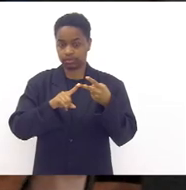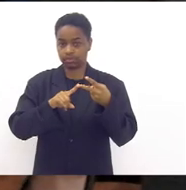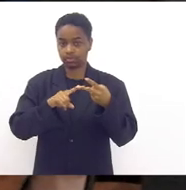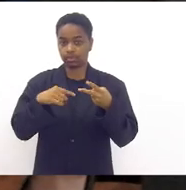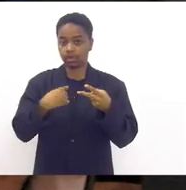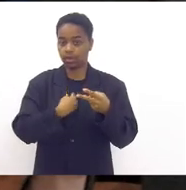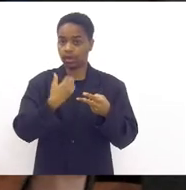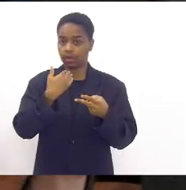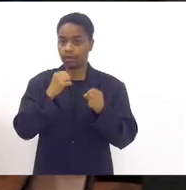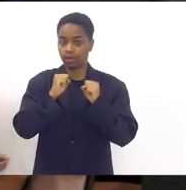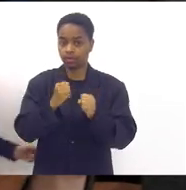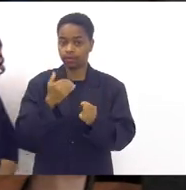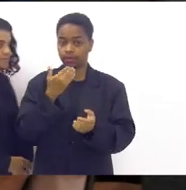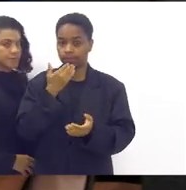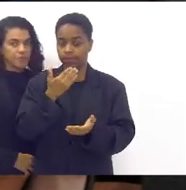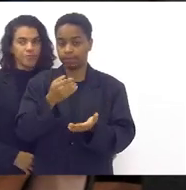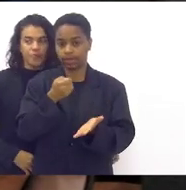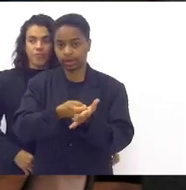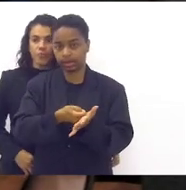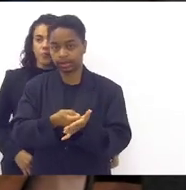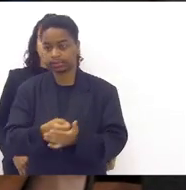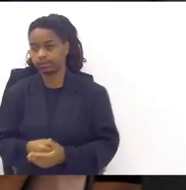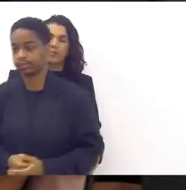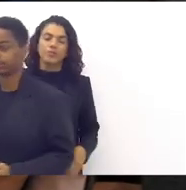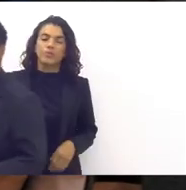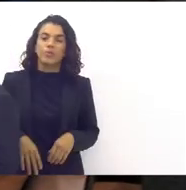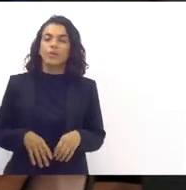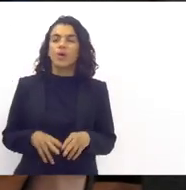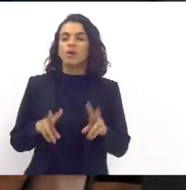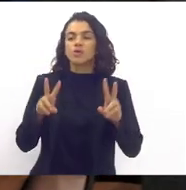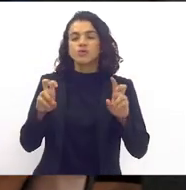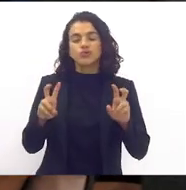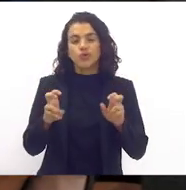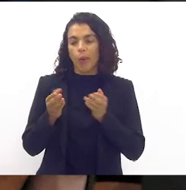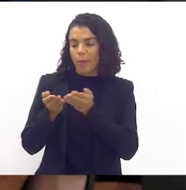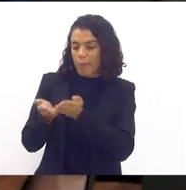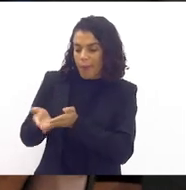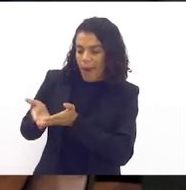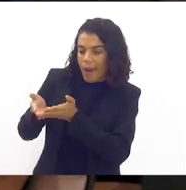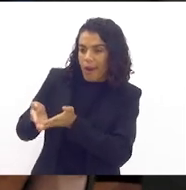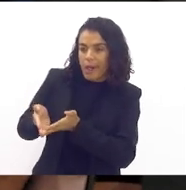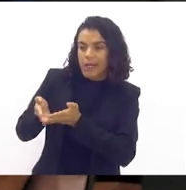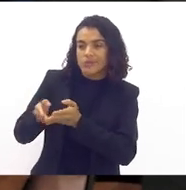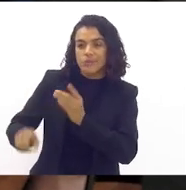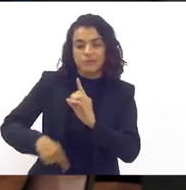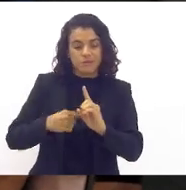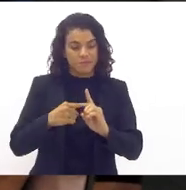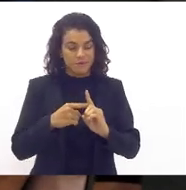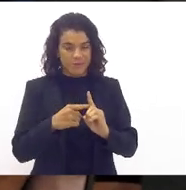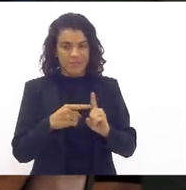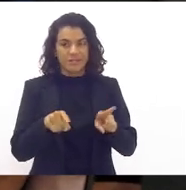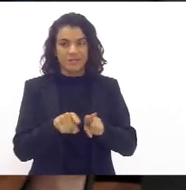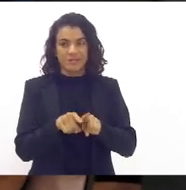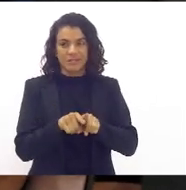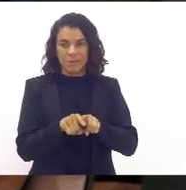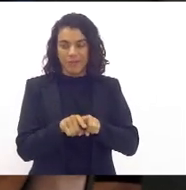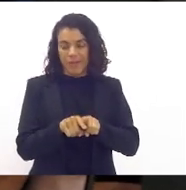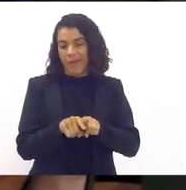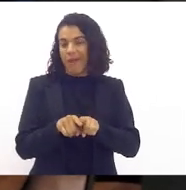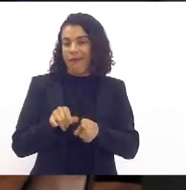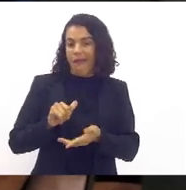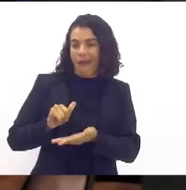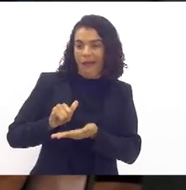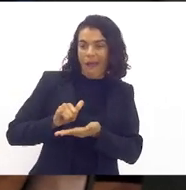poder cobrar IPVA sobre embarcações e... helicóptero.